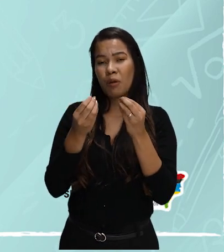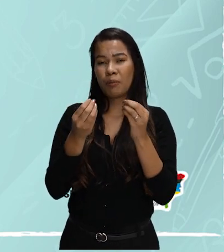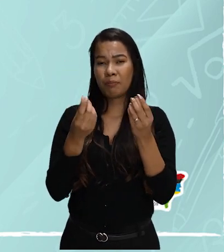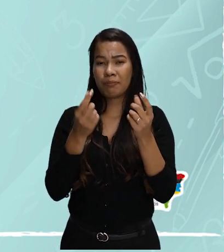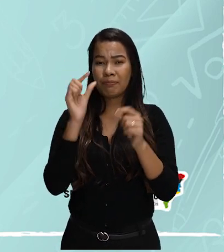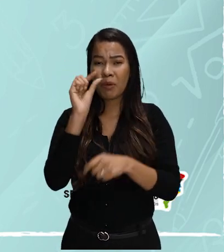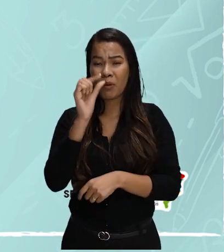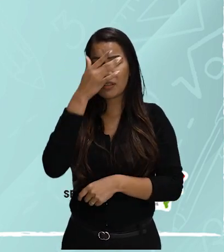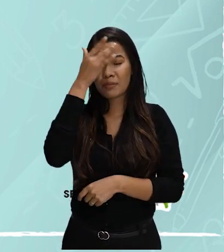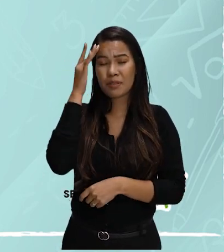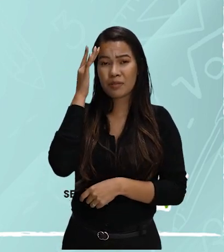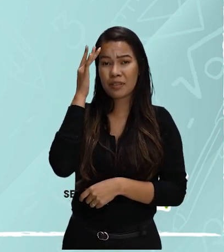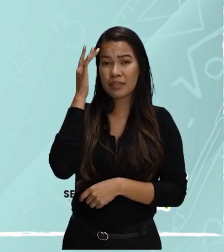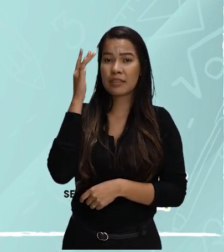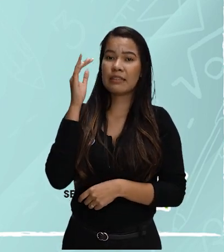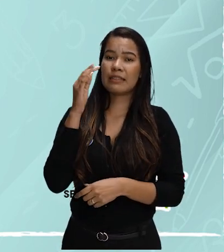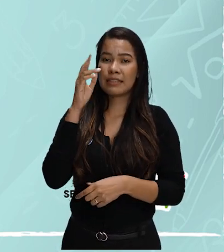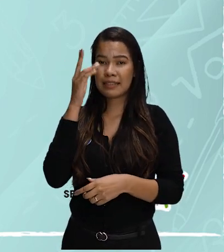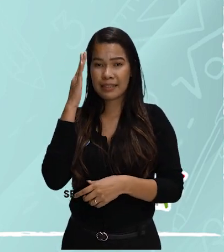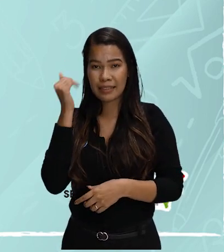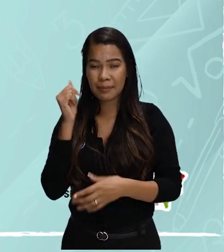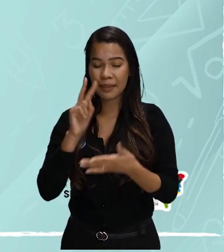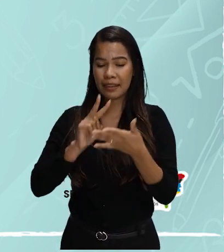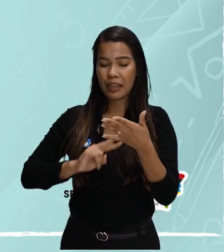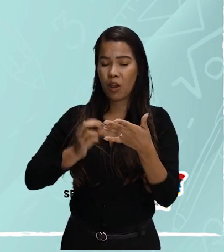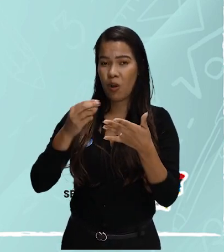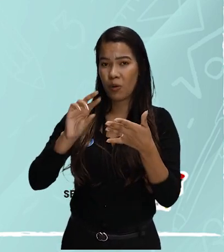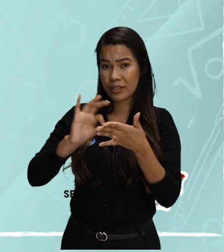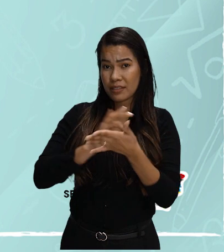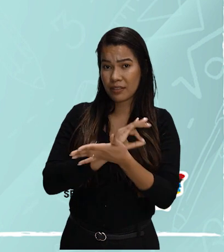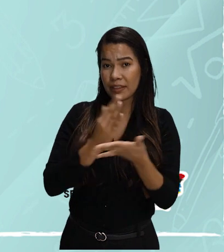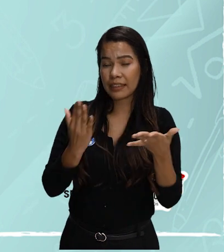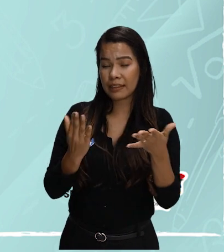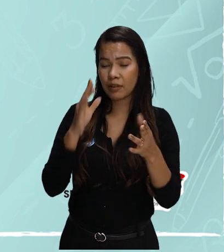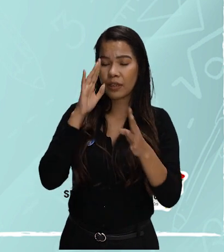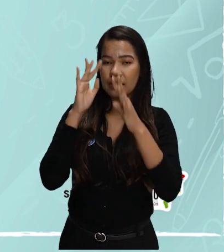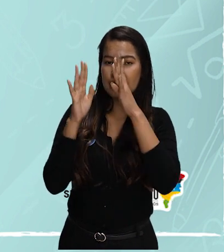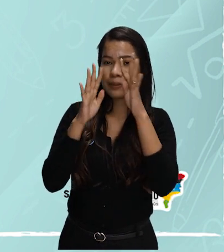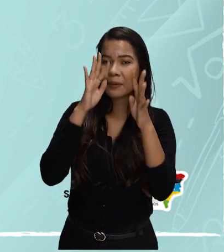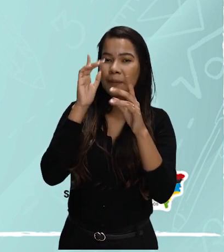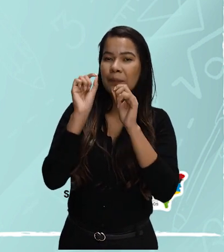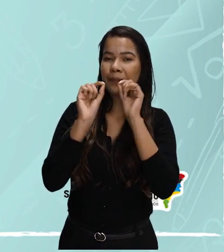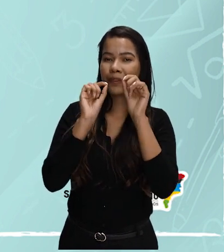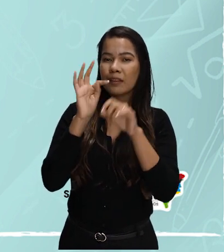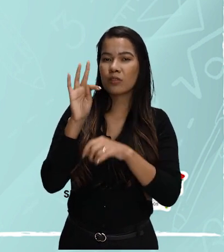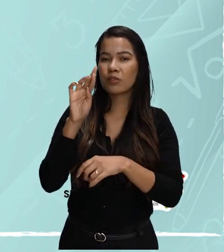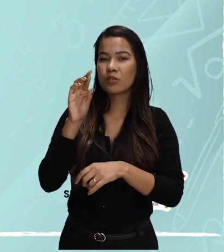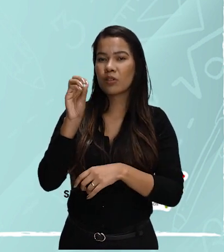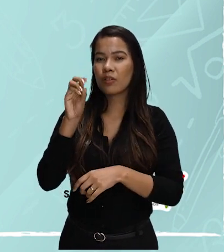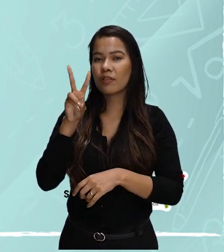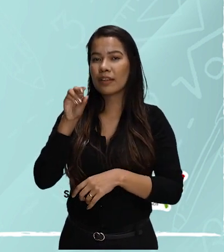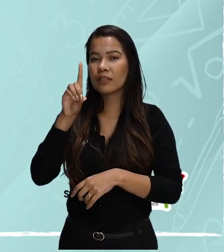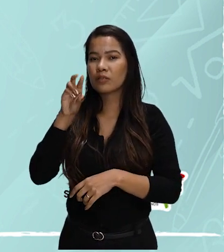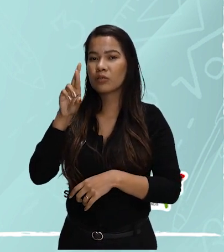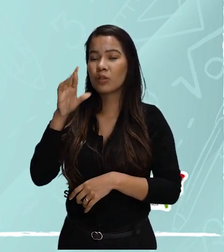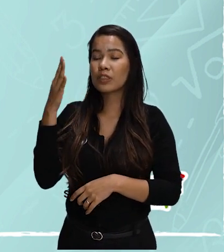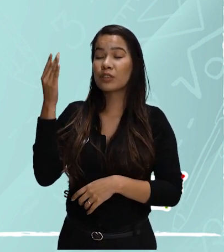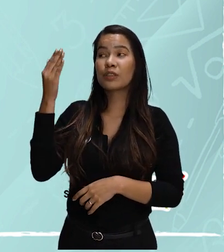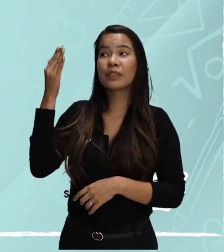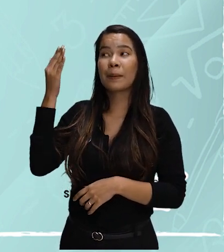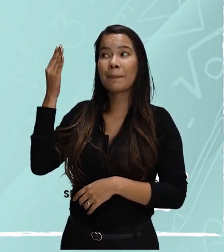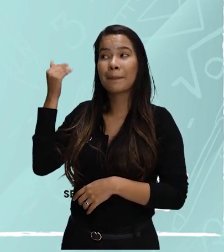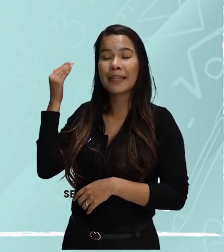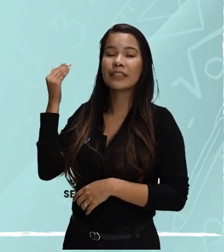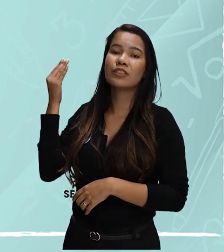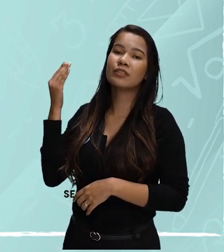a arte, a poesia. Ele sonhou que era um trovador dos velhos tempos que não voltam